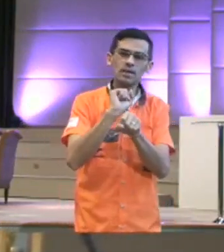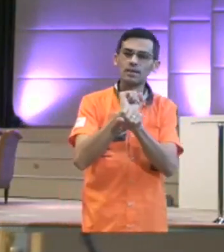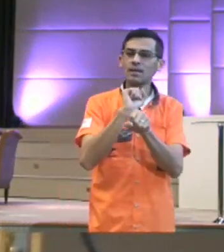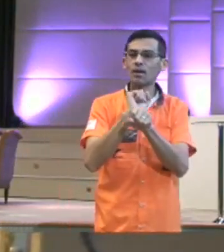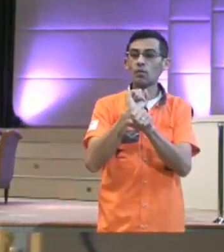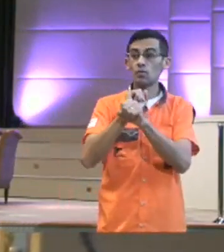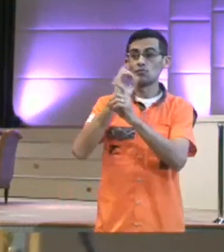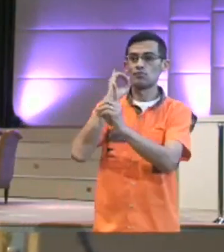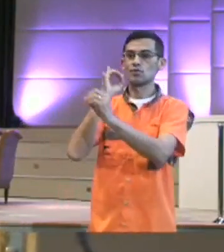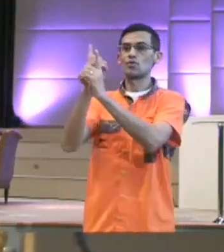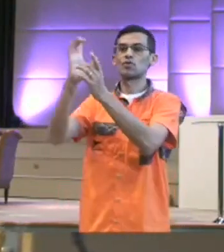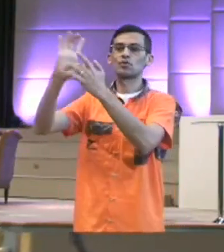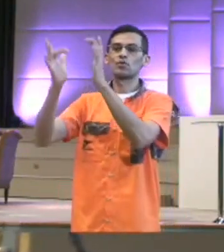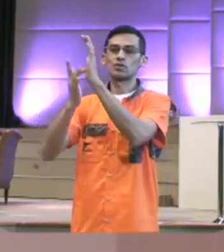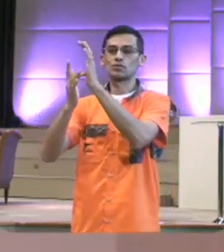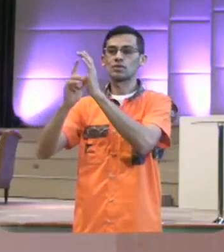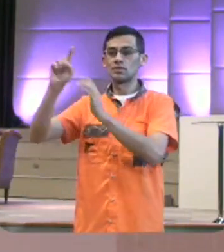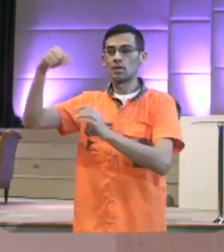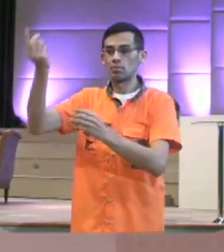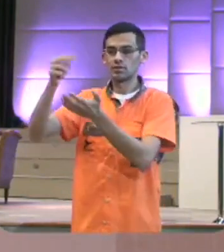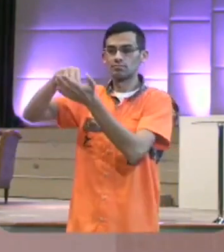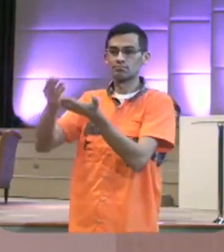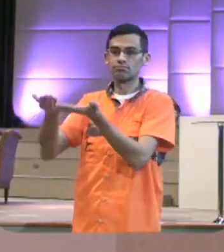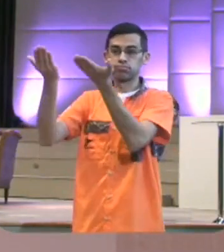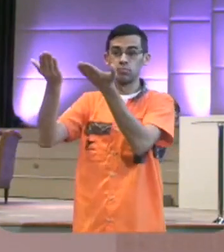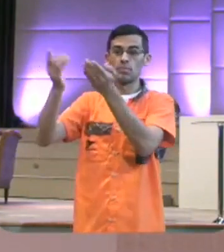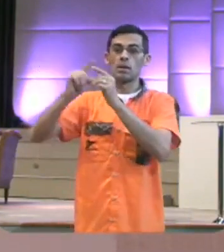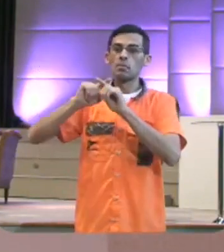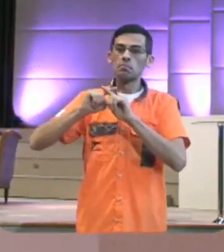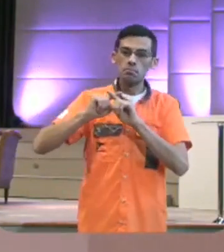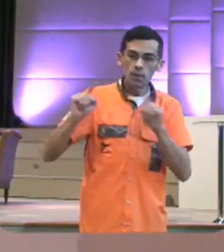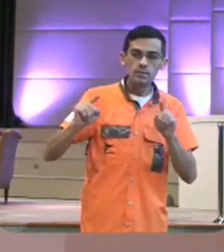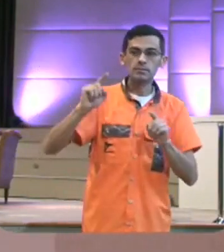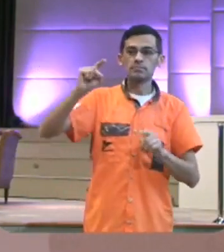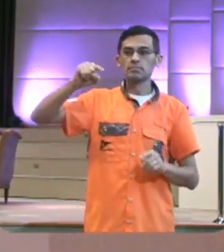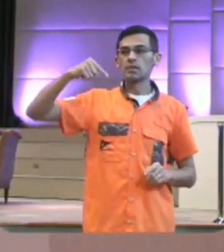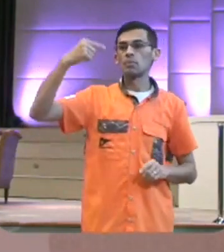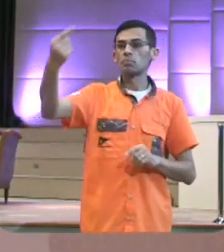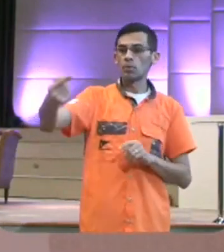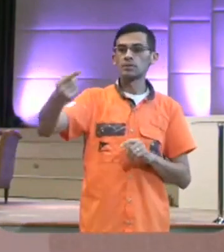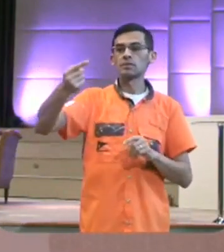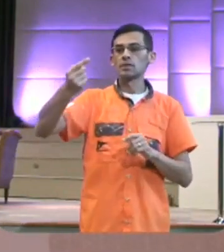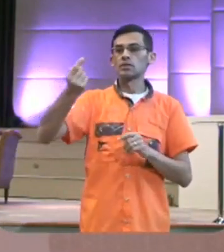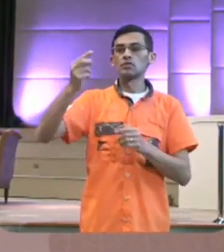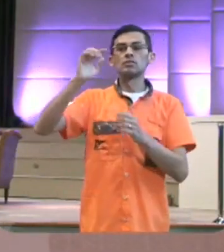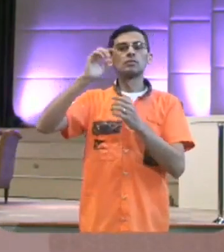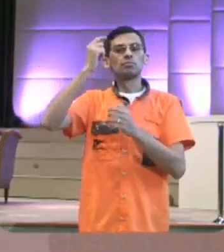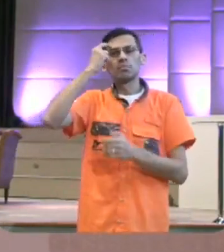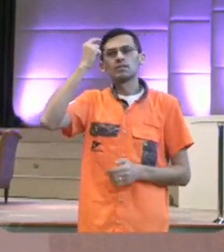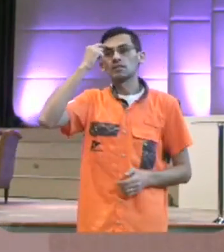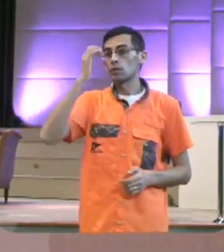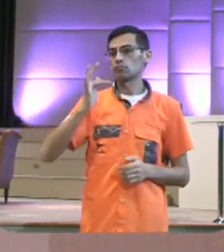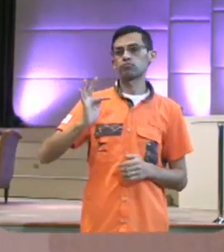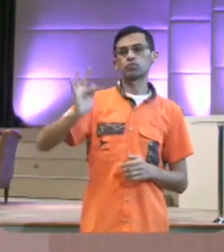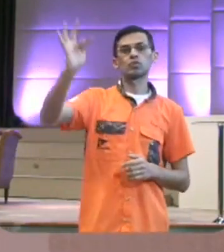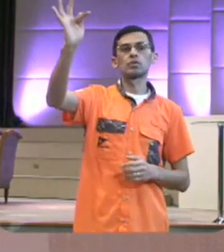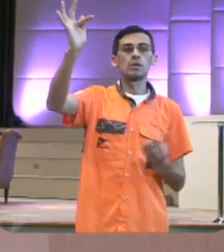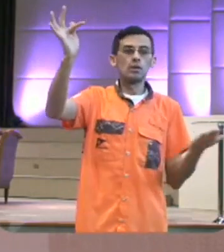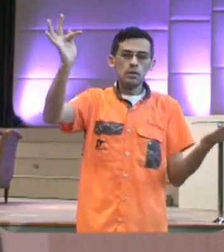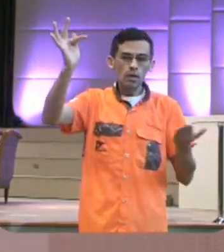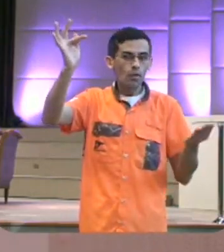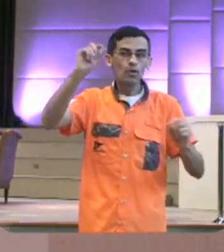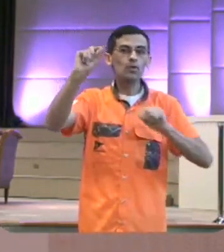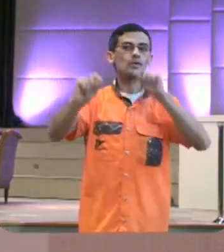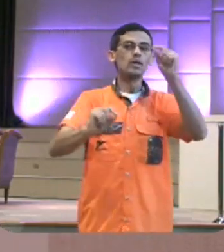o encontro com Jesus depois da ressurreição, e mesmo depois, quando tivessem que pensar no futuro, e